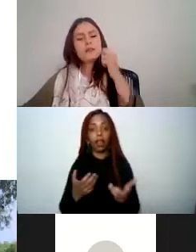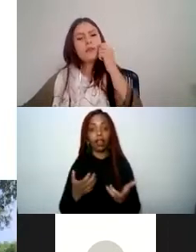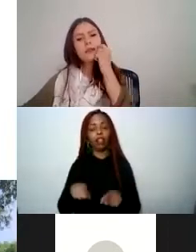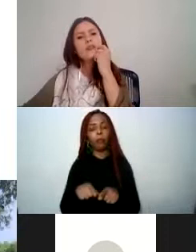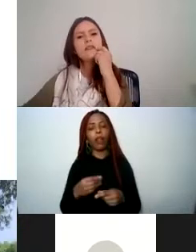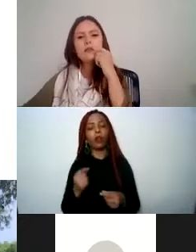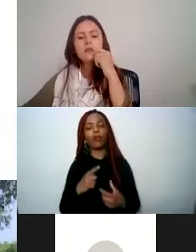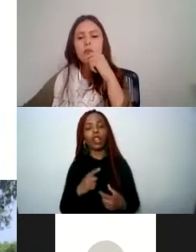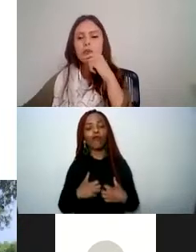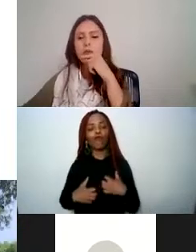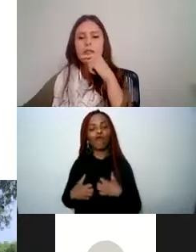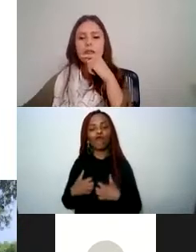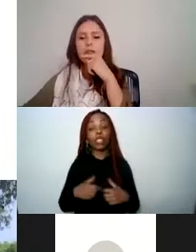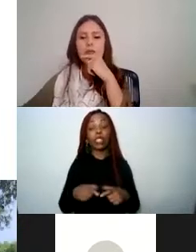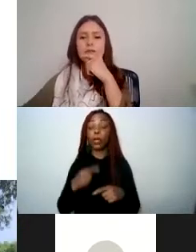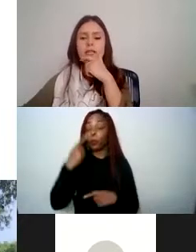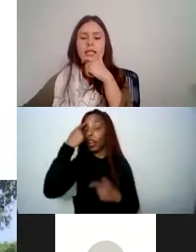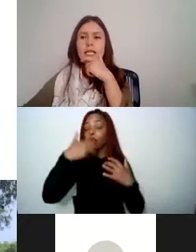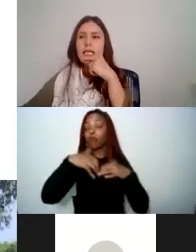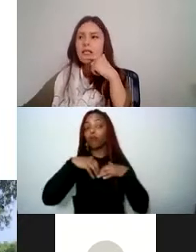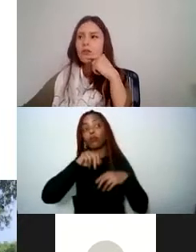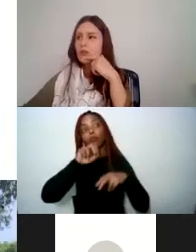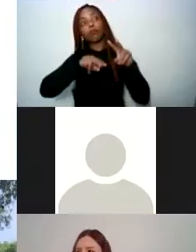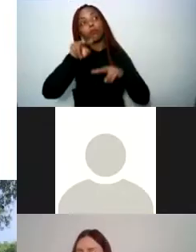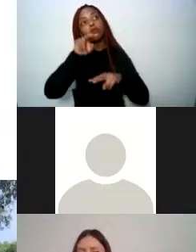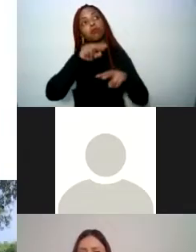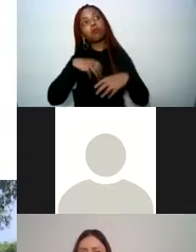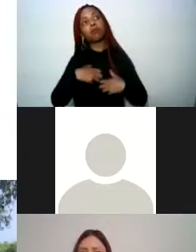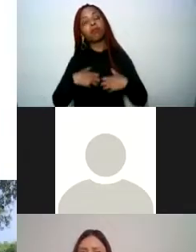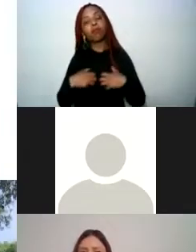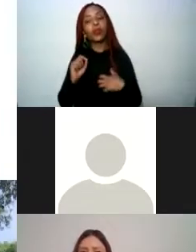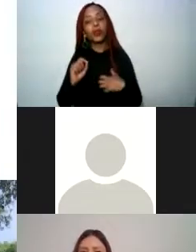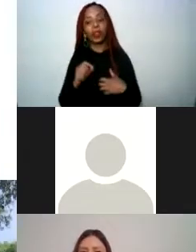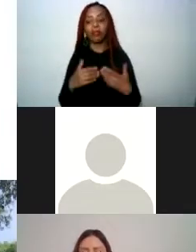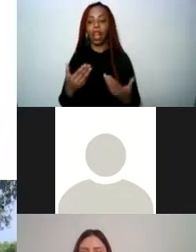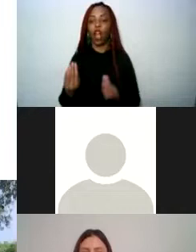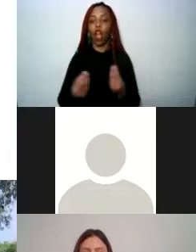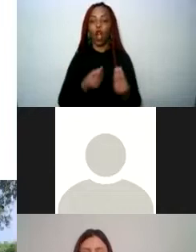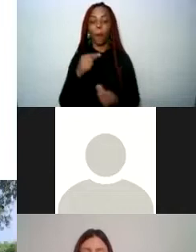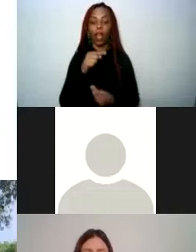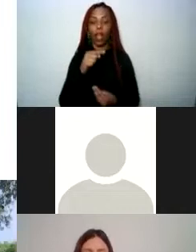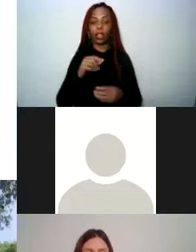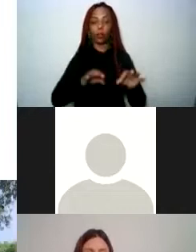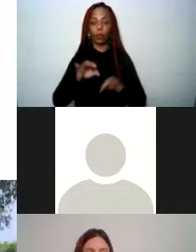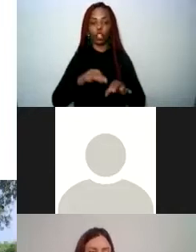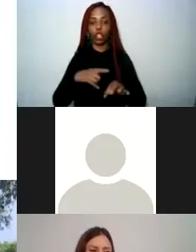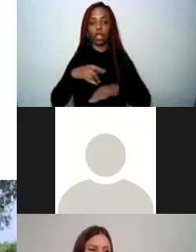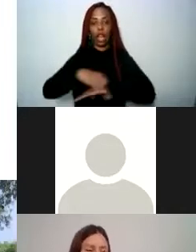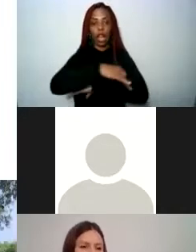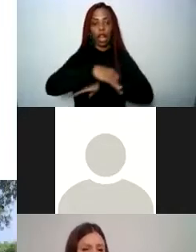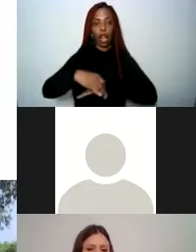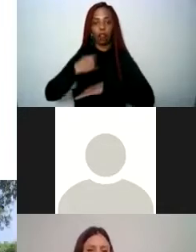mesmo e uma reflexão do observador e a solução arquitetônica desse projeto ela foi idealizada para ser